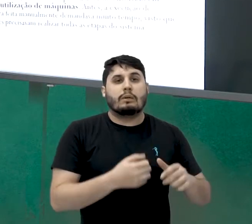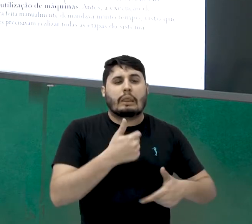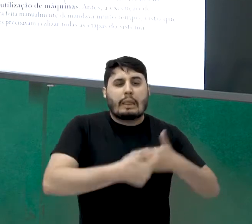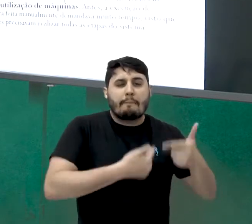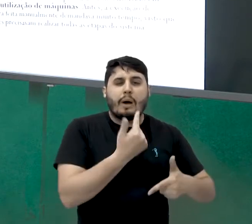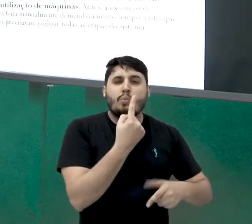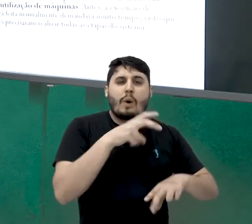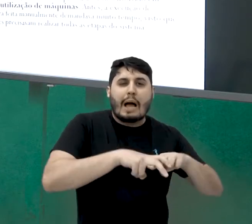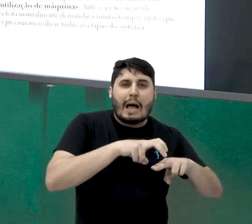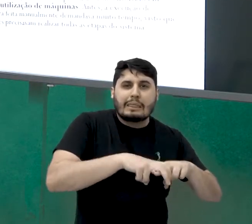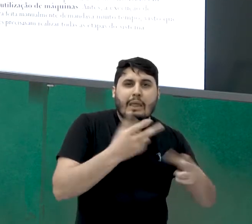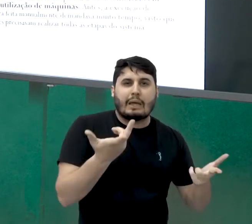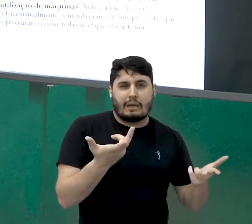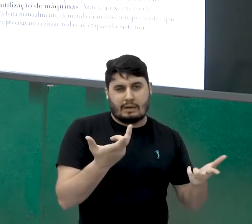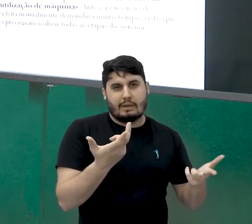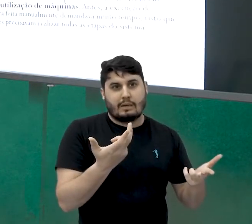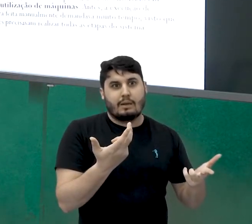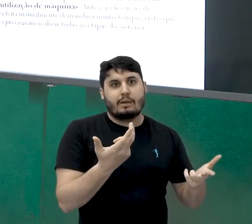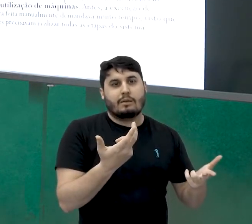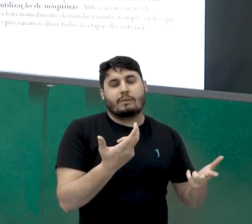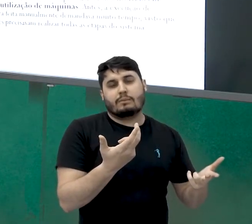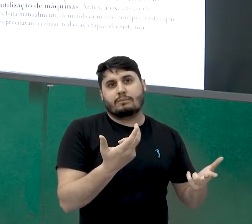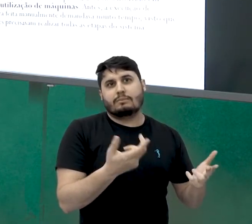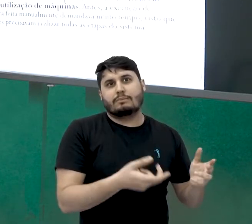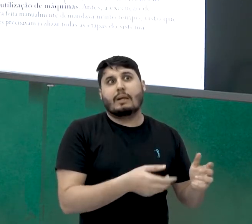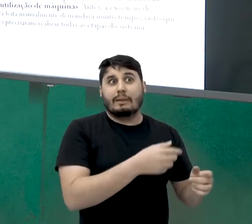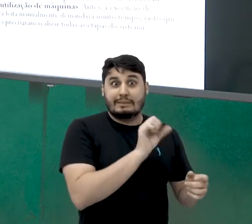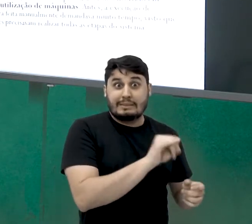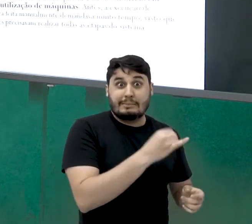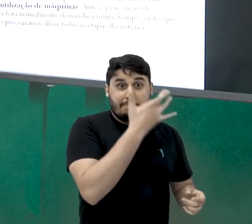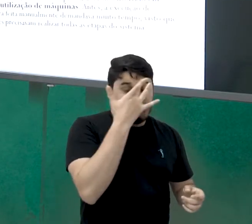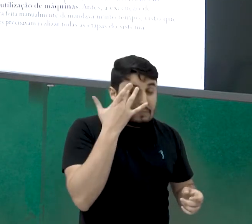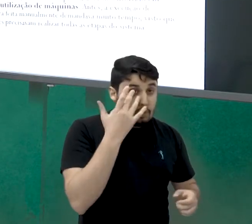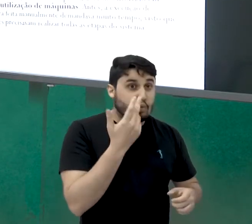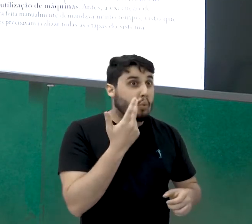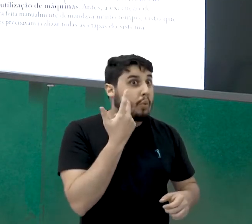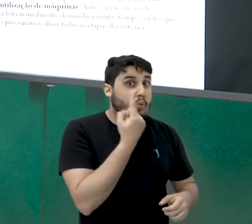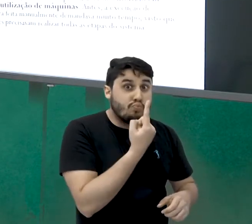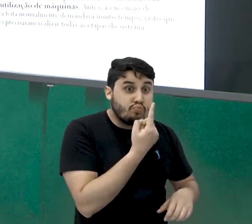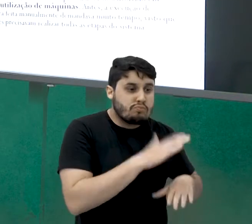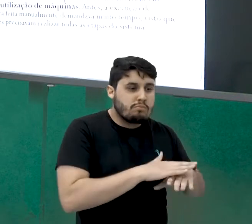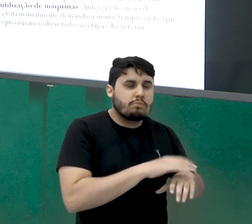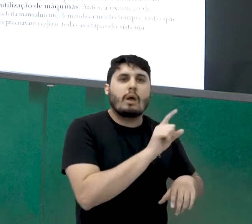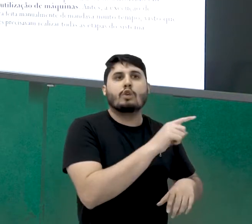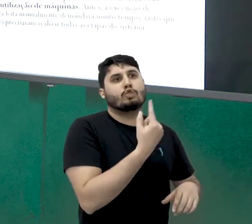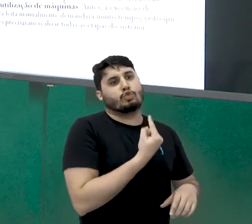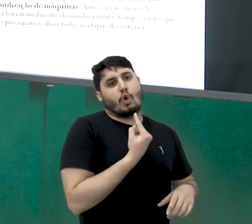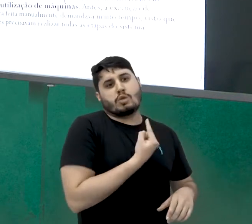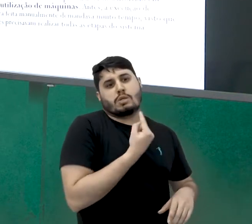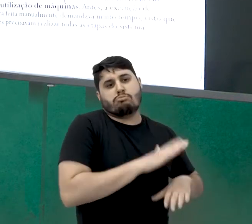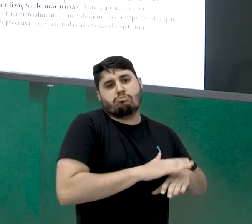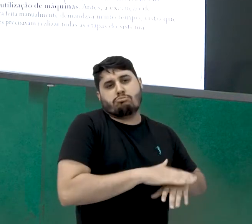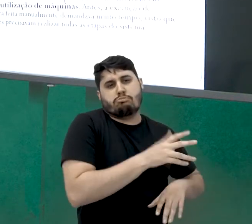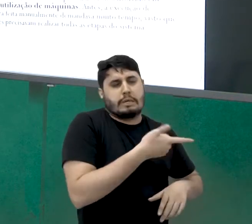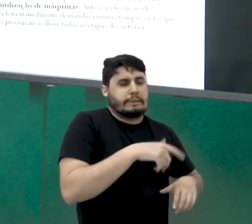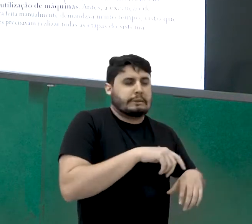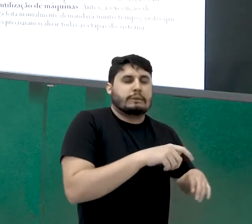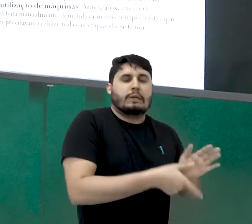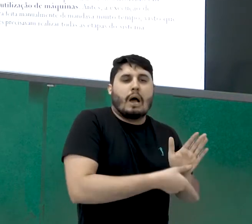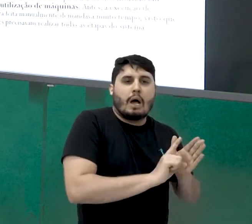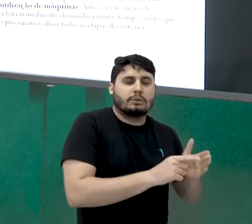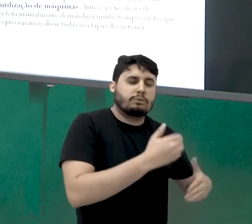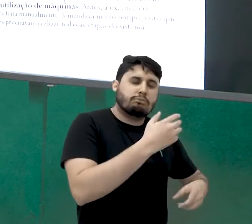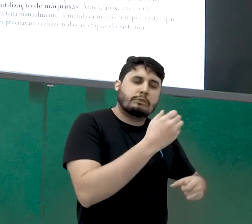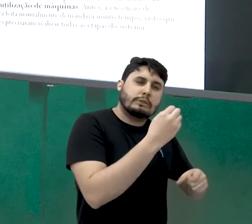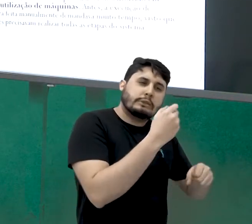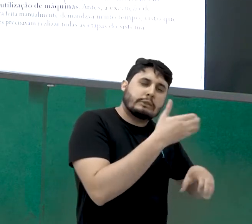realiza todas as etapas. Ele pega a madeira, ele corta, ele lixa, ele encaixa, ele pinta a cadeira, então ela está pronta.